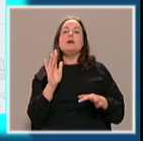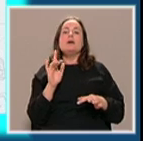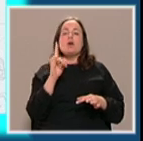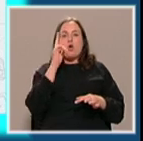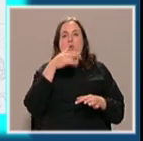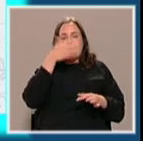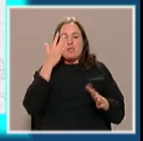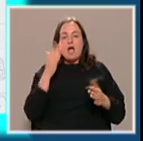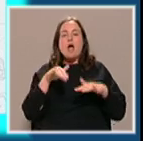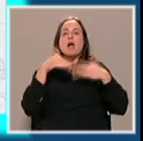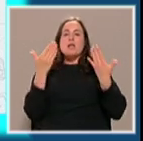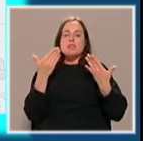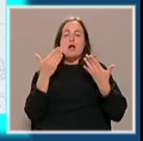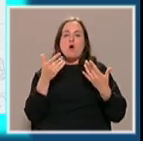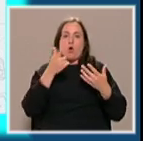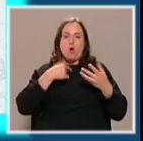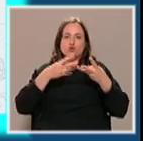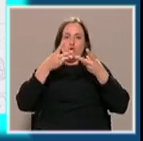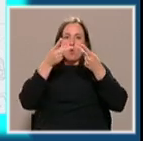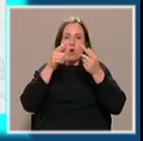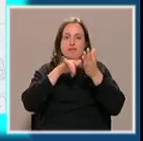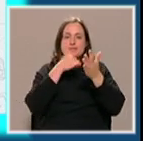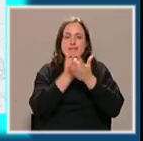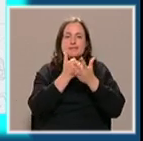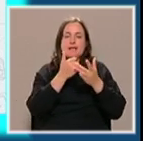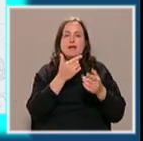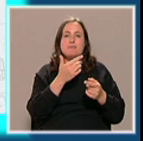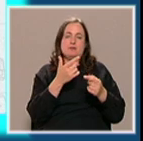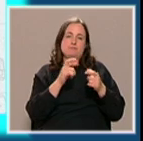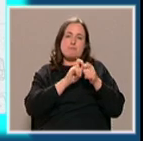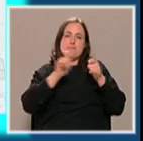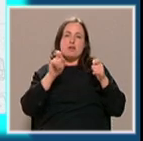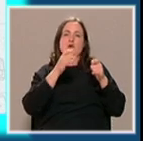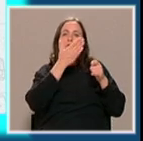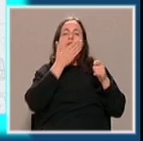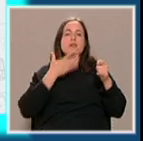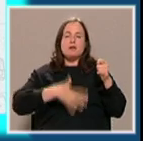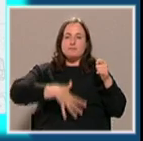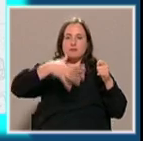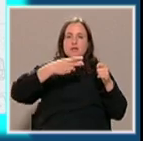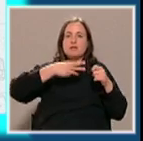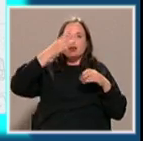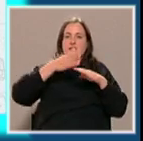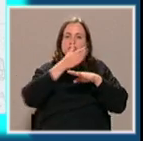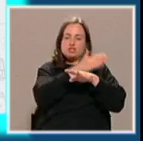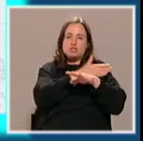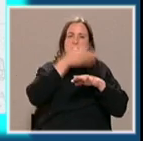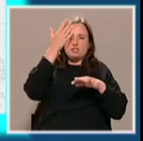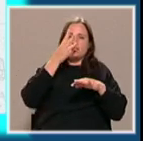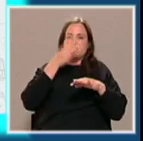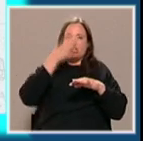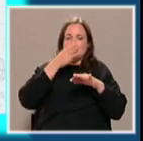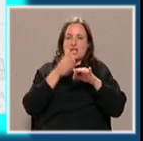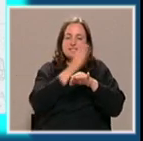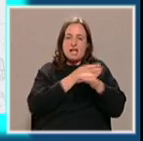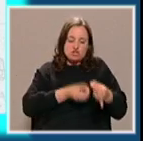dia. Assim sendo, nós contabilizamos sempre o período fértil 3 dias antes da ovulação, acrescentando mais